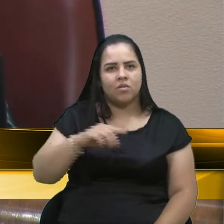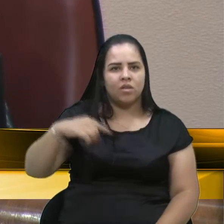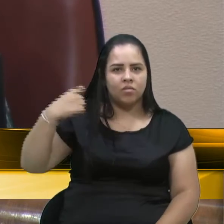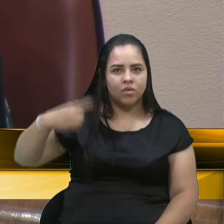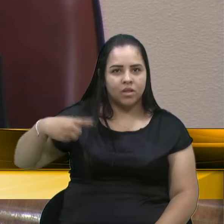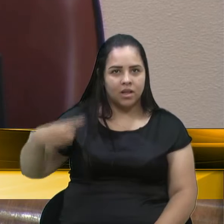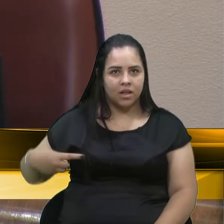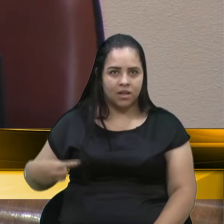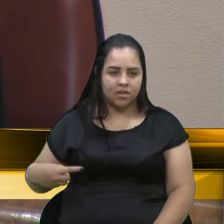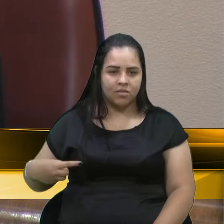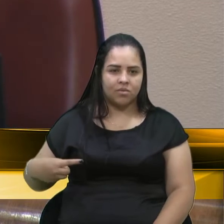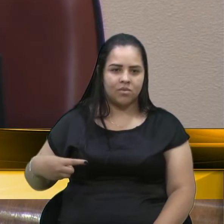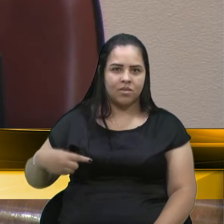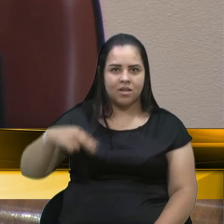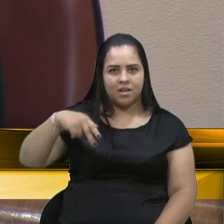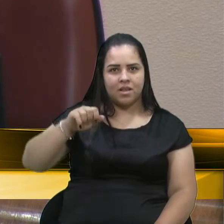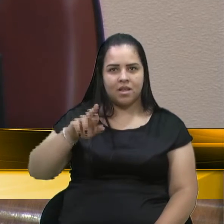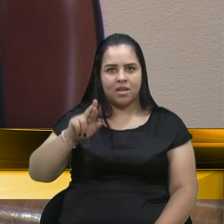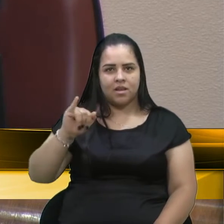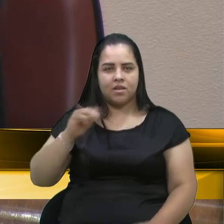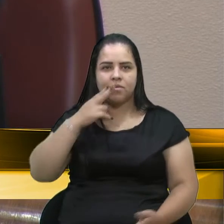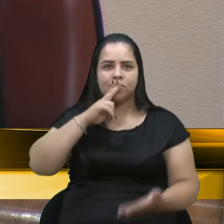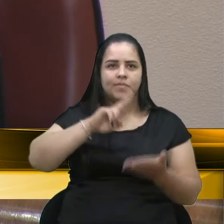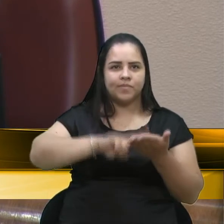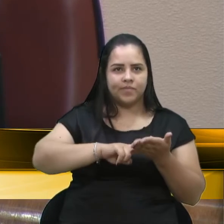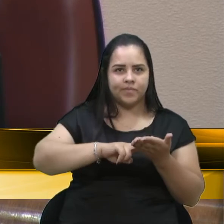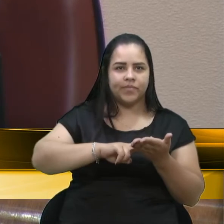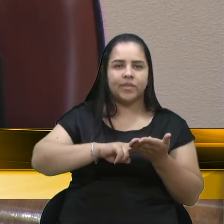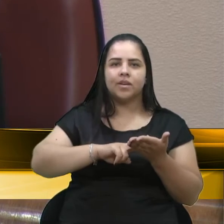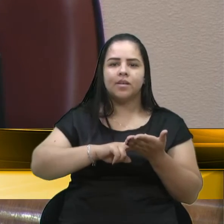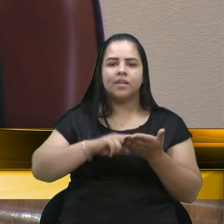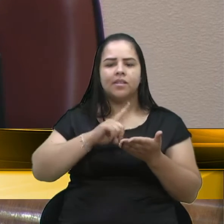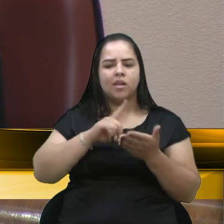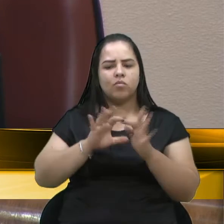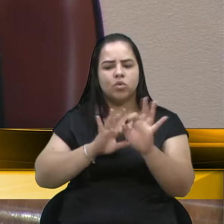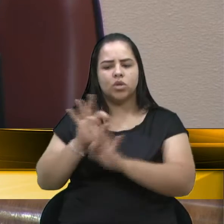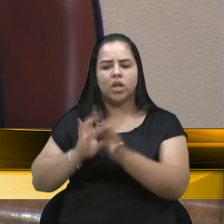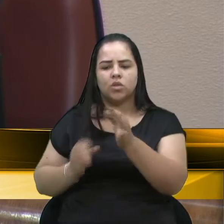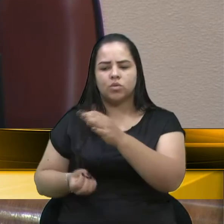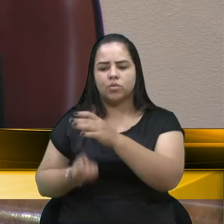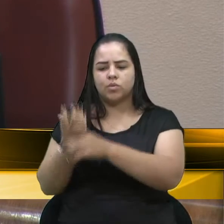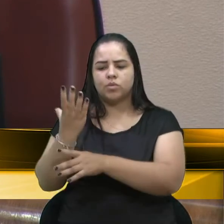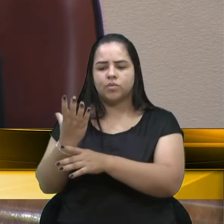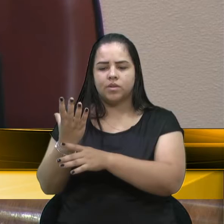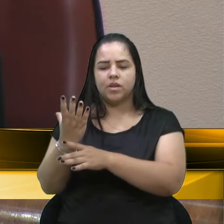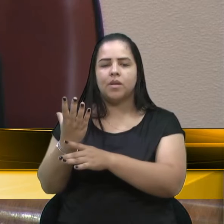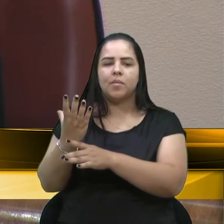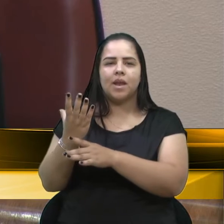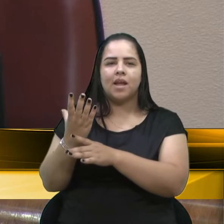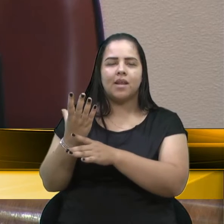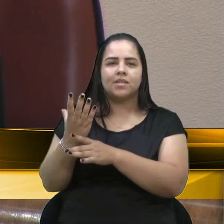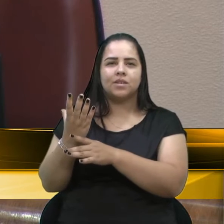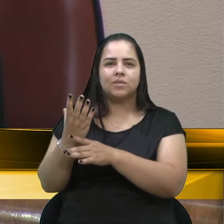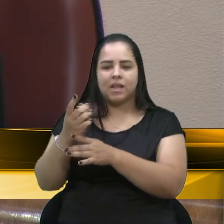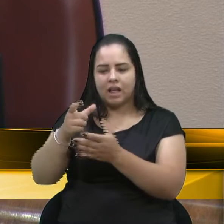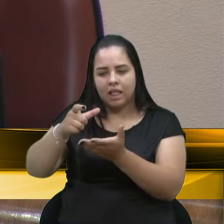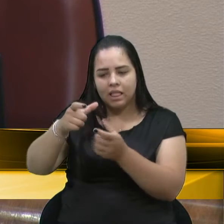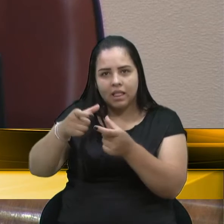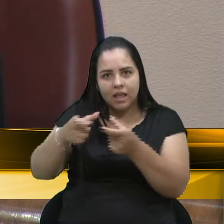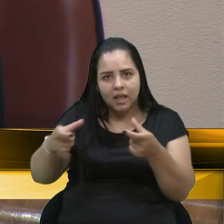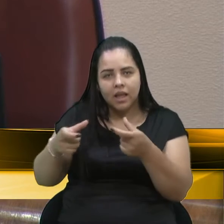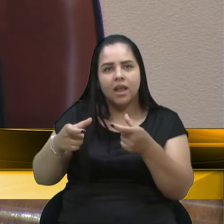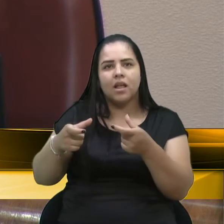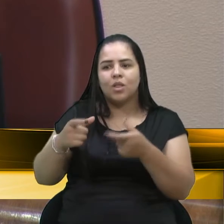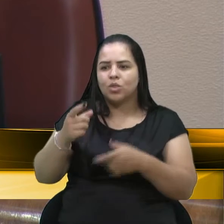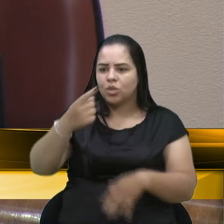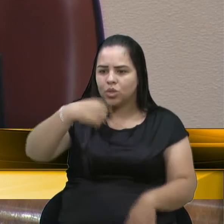antes vereador, tinha um projeto protocolado aqui para a criação da carteira, e nós não desarquivamos esse projeto justamente por entender que já